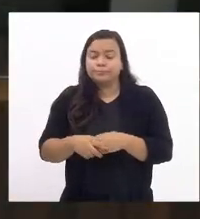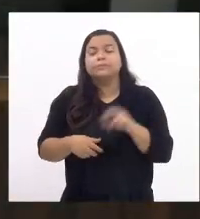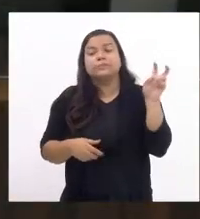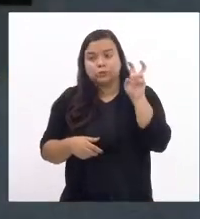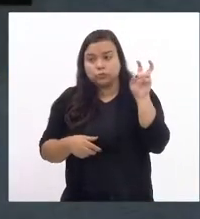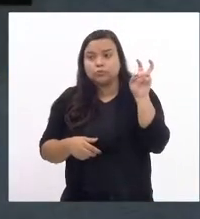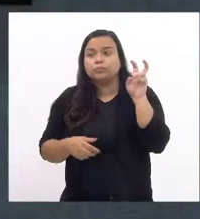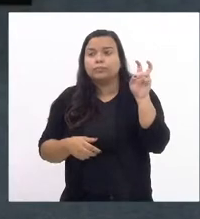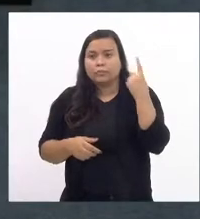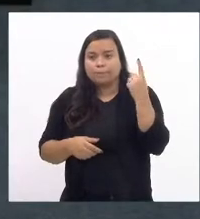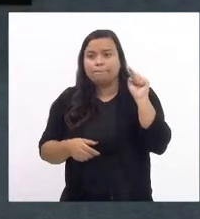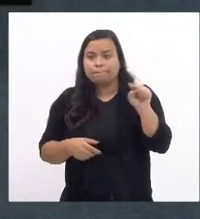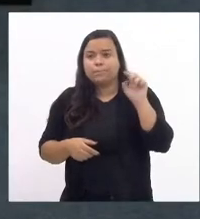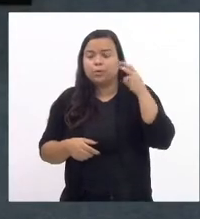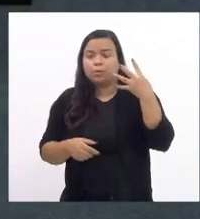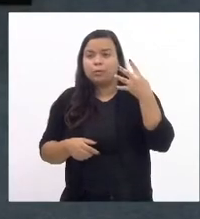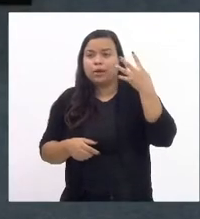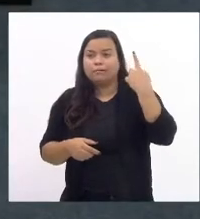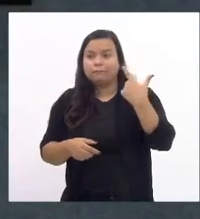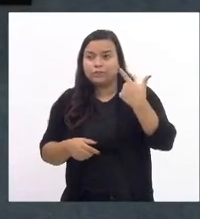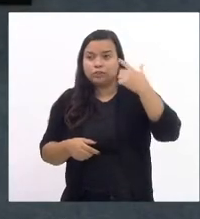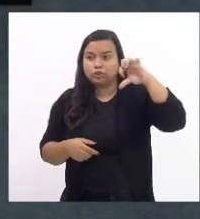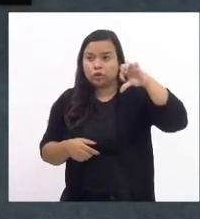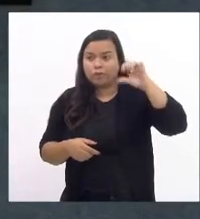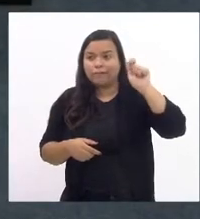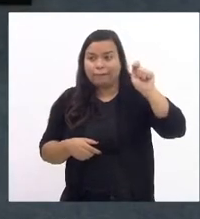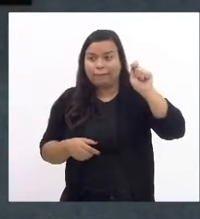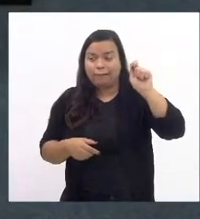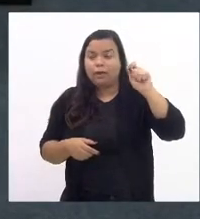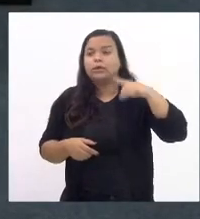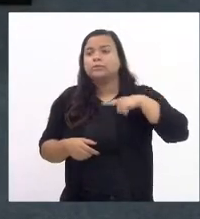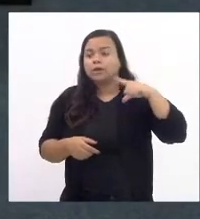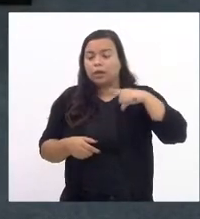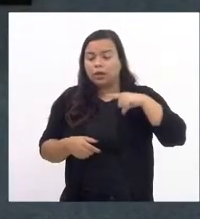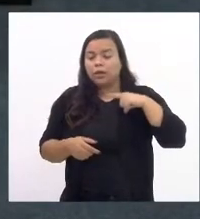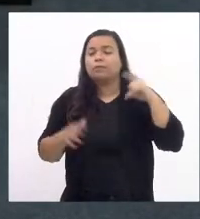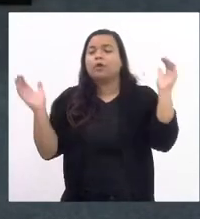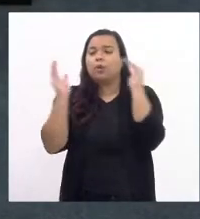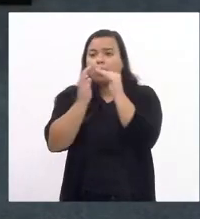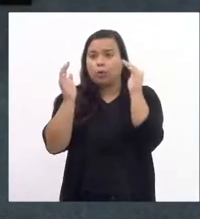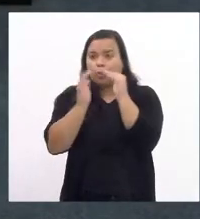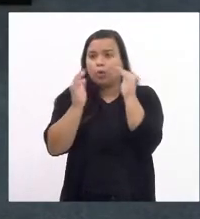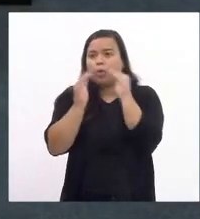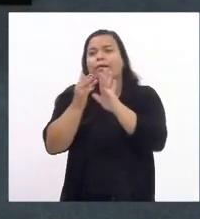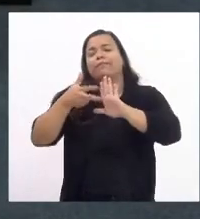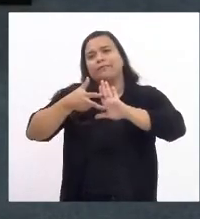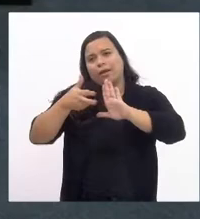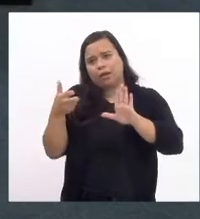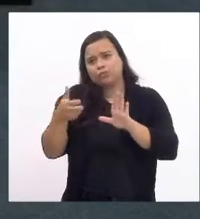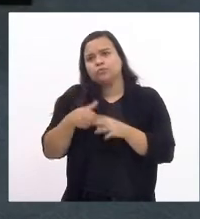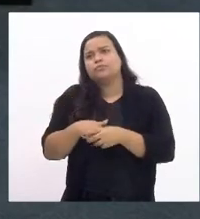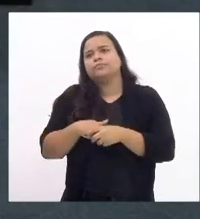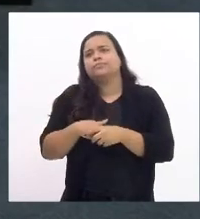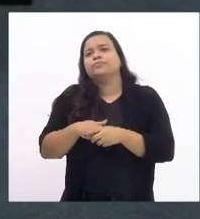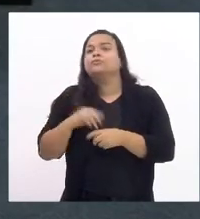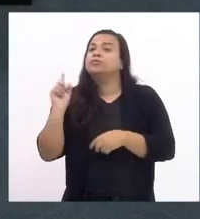isso. 1429-A, houve concordância com o veto e